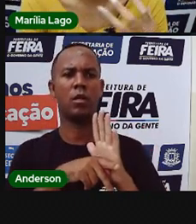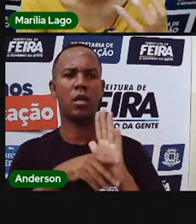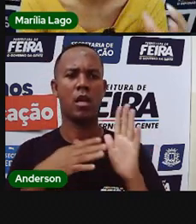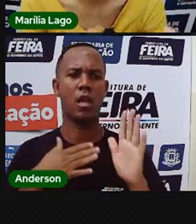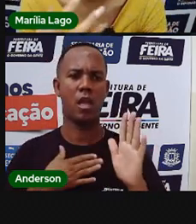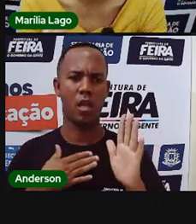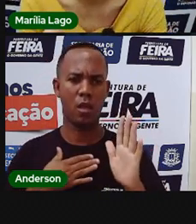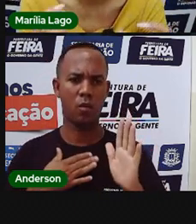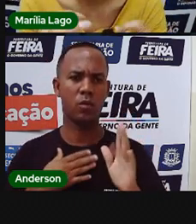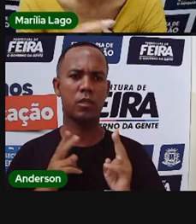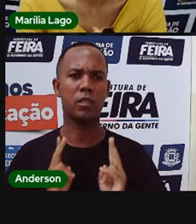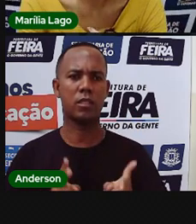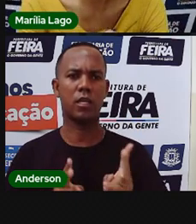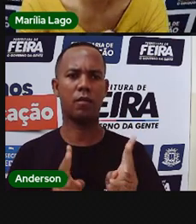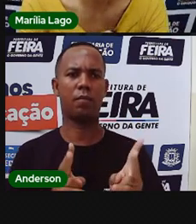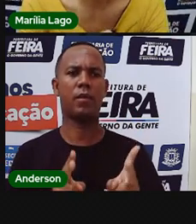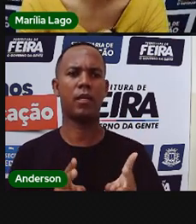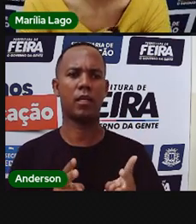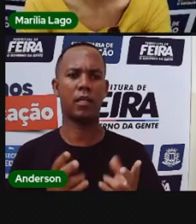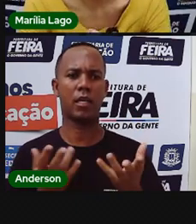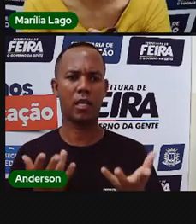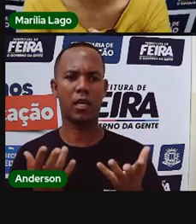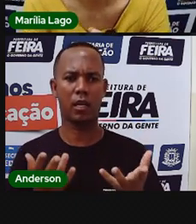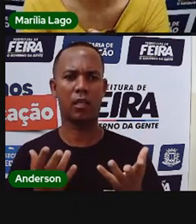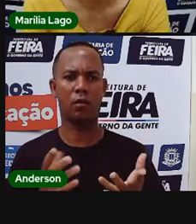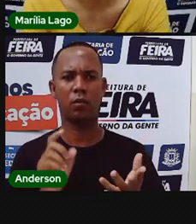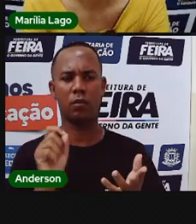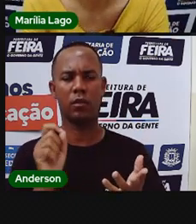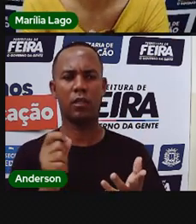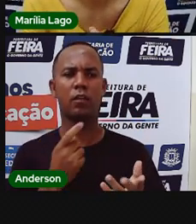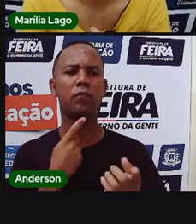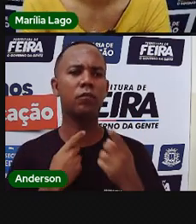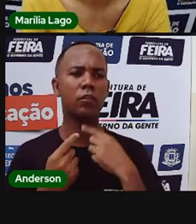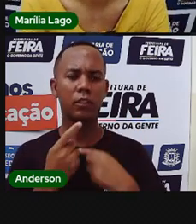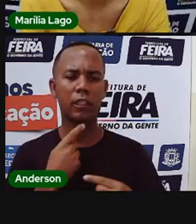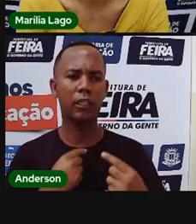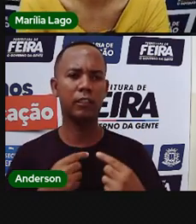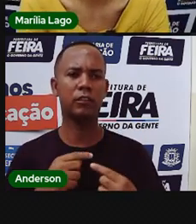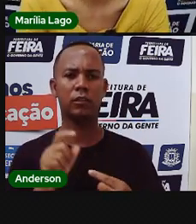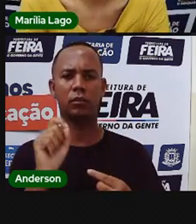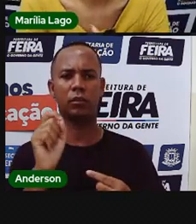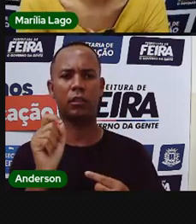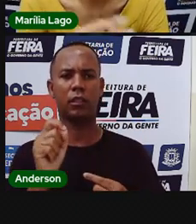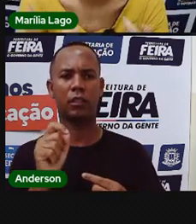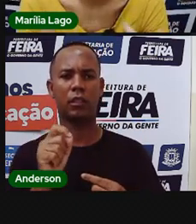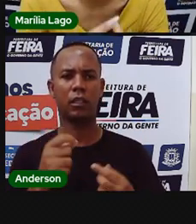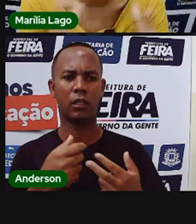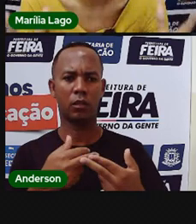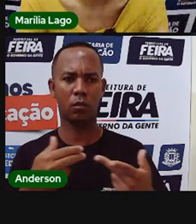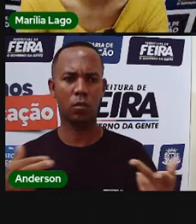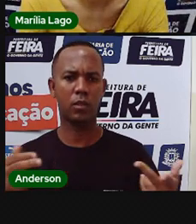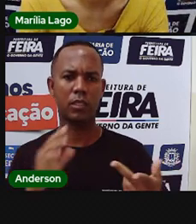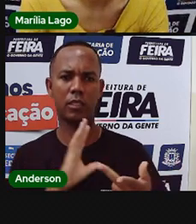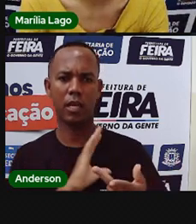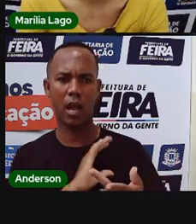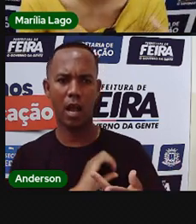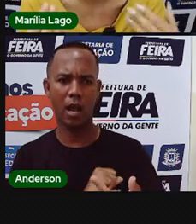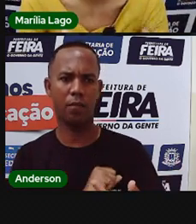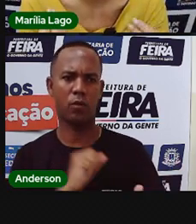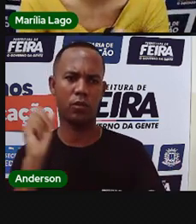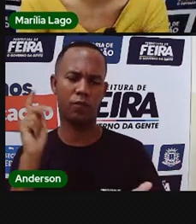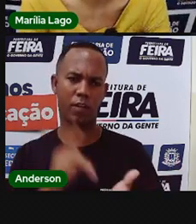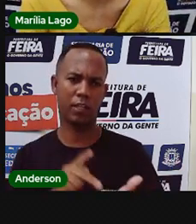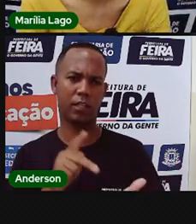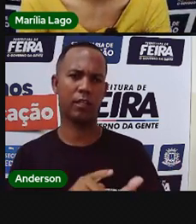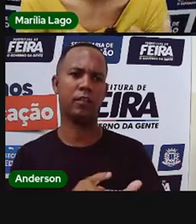sempre idealizava e que hoje em dia eu consegui botar ele em prática e é uma coisa que eu amo, sou apaixonada. E que